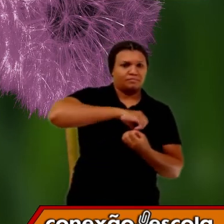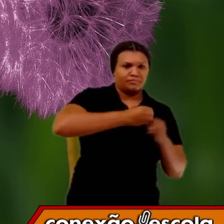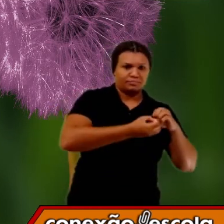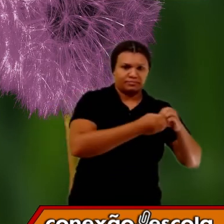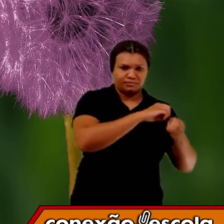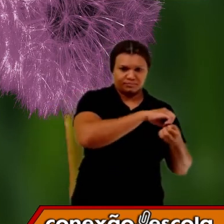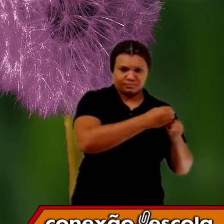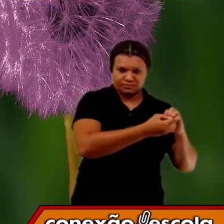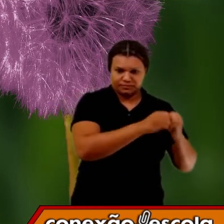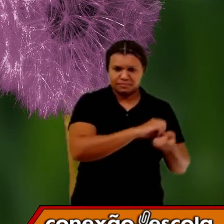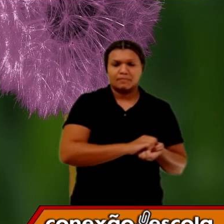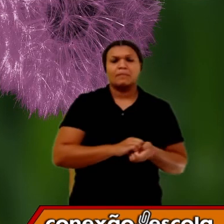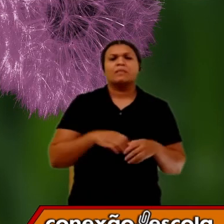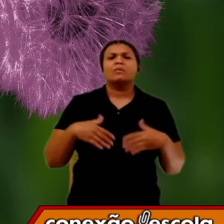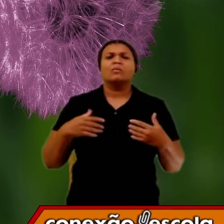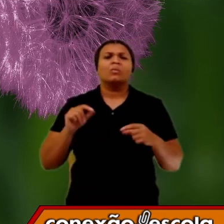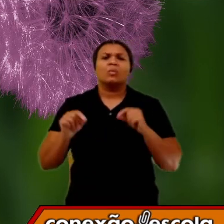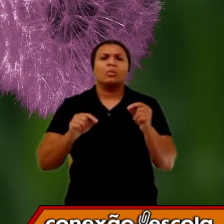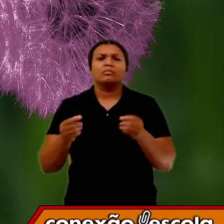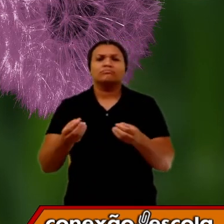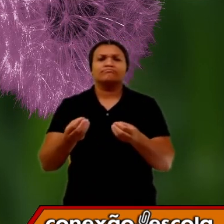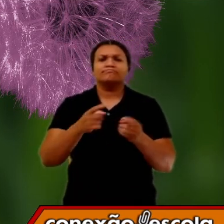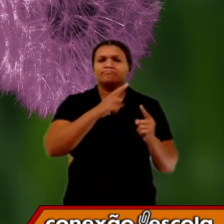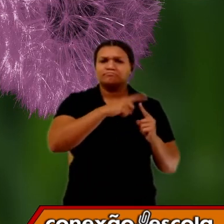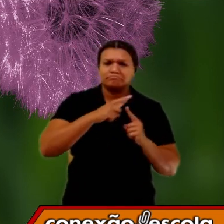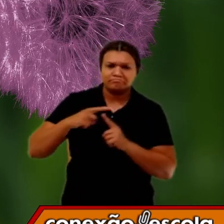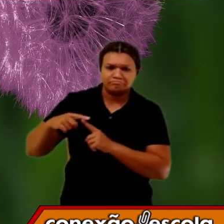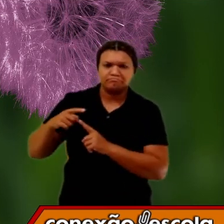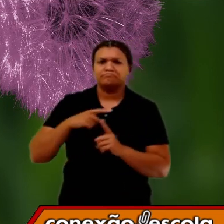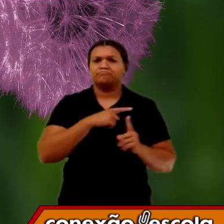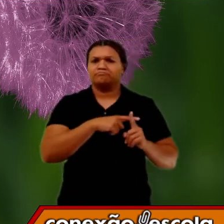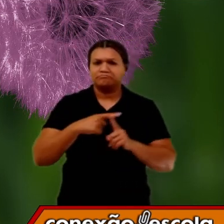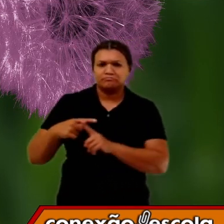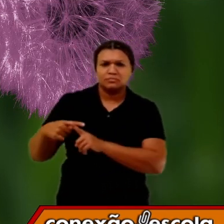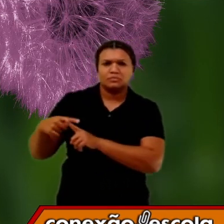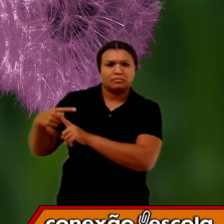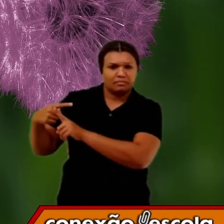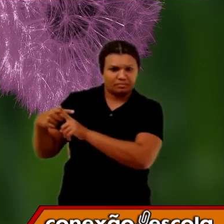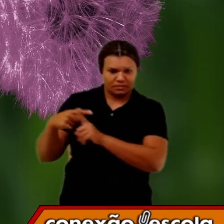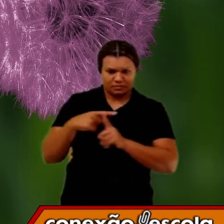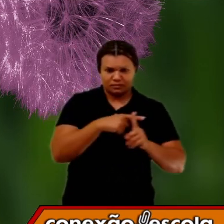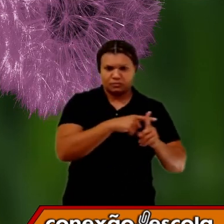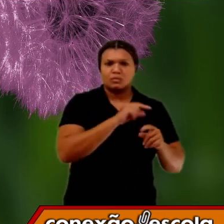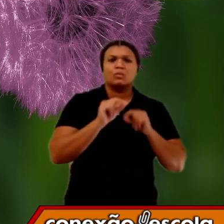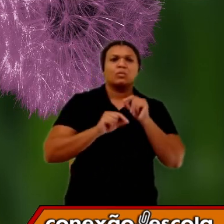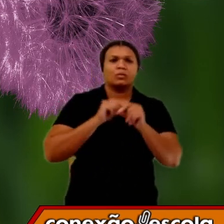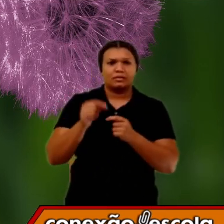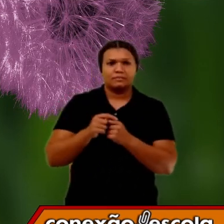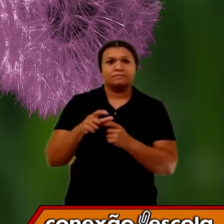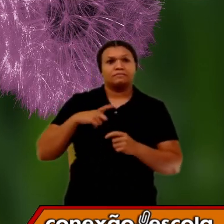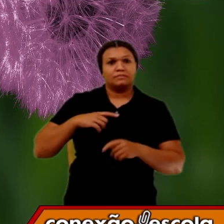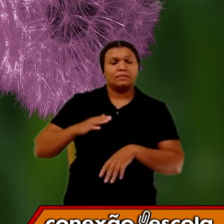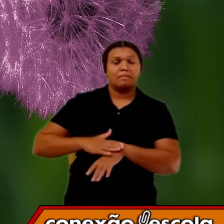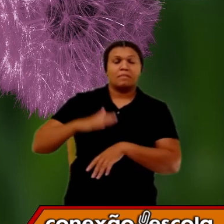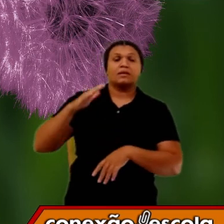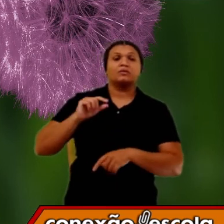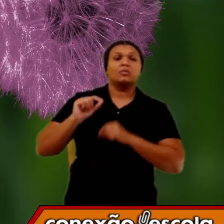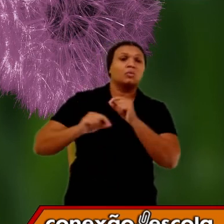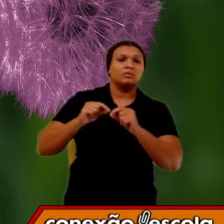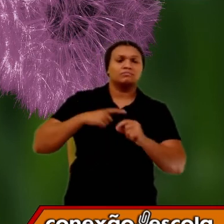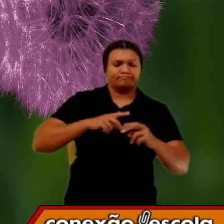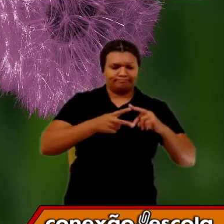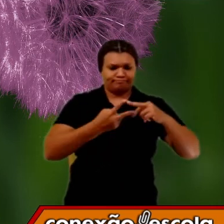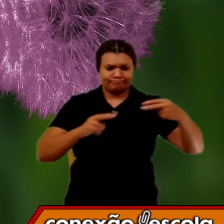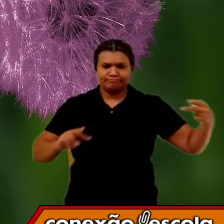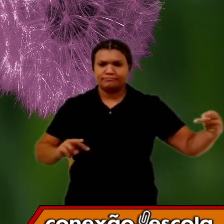né? A reprodução assexuada, ela dá origem a uma quantidade maior de indivíduos, mas como eles são geneticamente iguais,